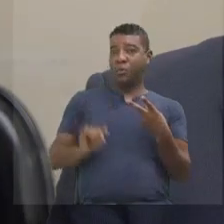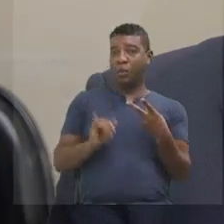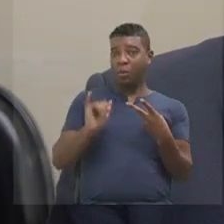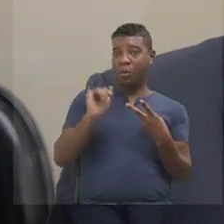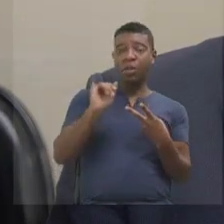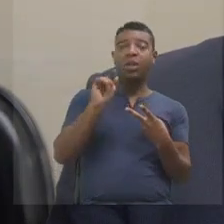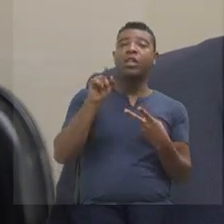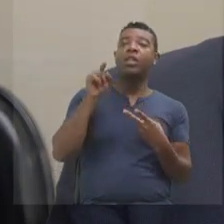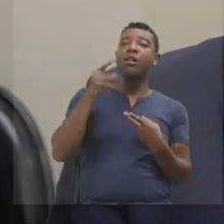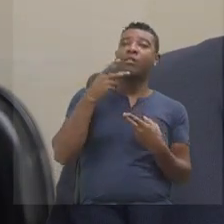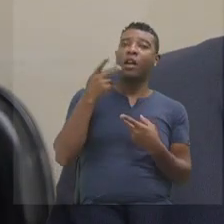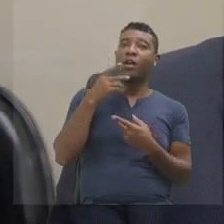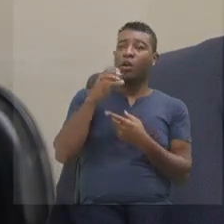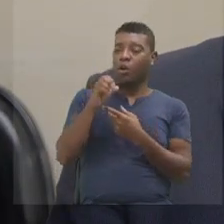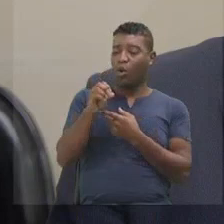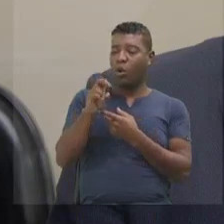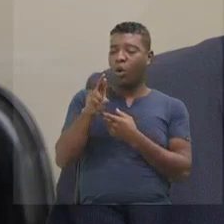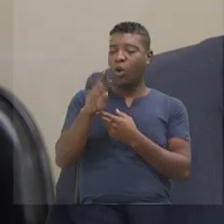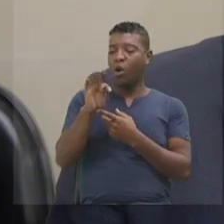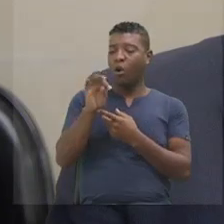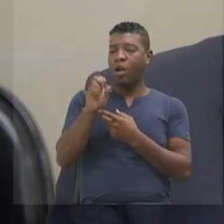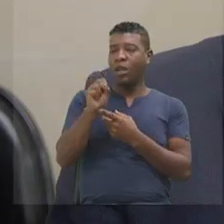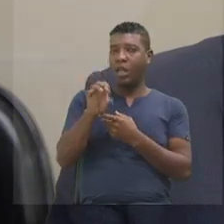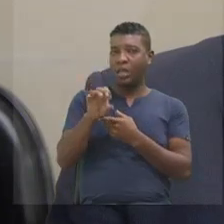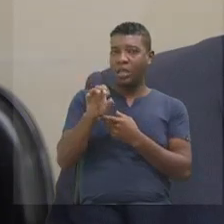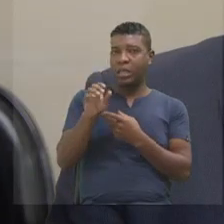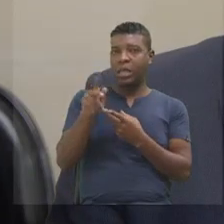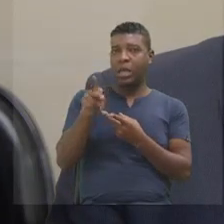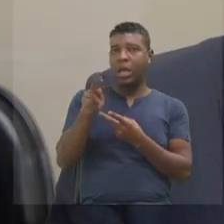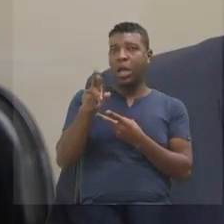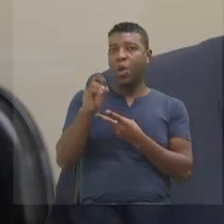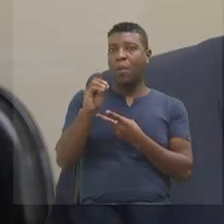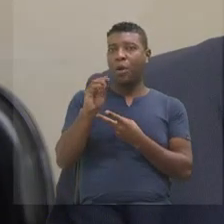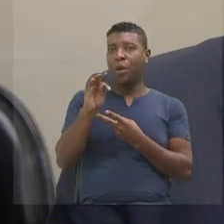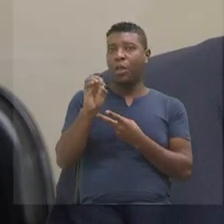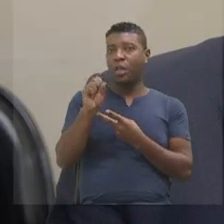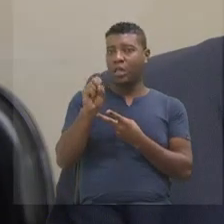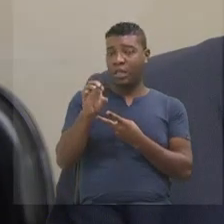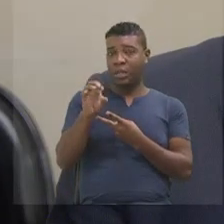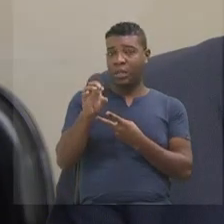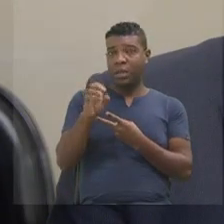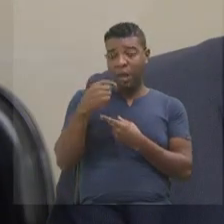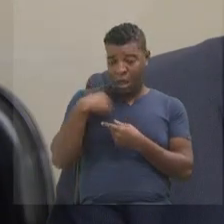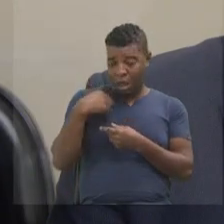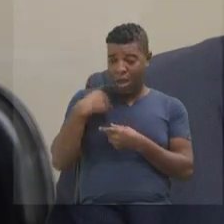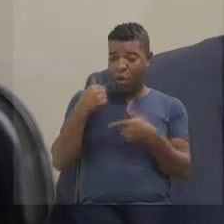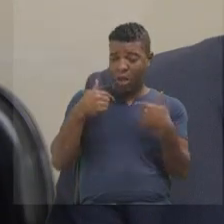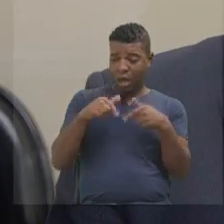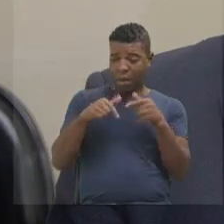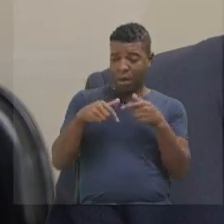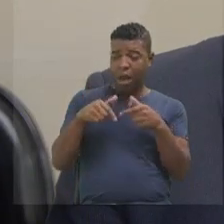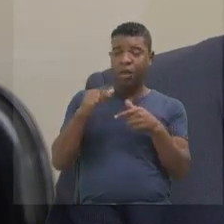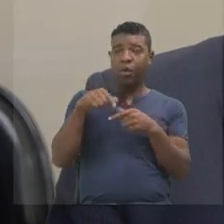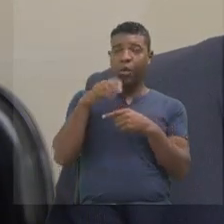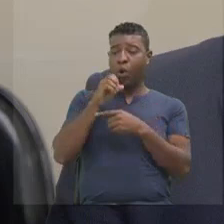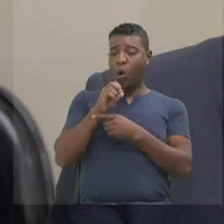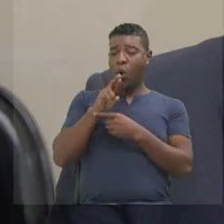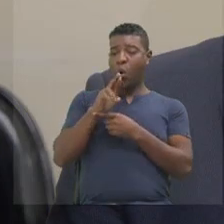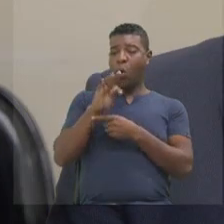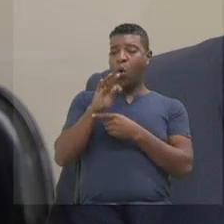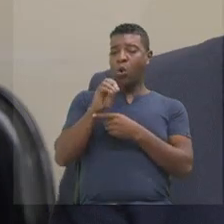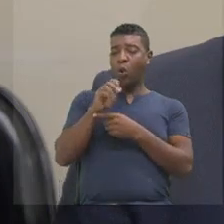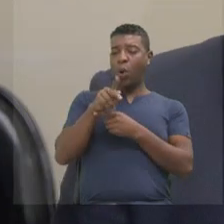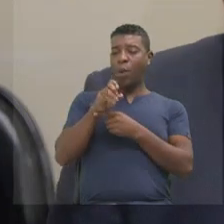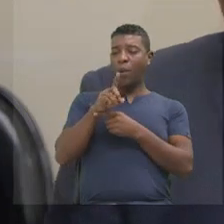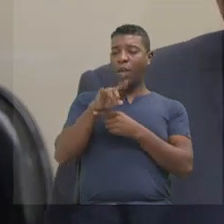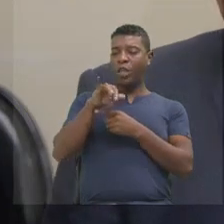e próteses dos avanços o senhor ortopedista lido com órtese e prótese à vida inteira as hortas e próteses